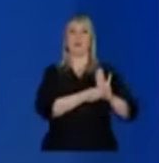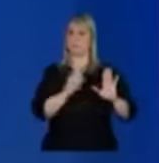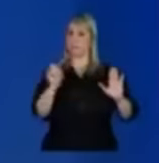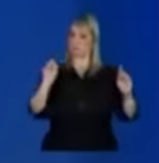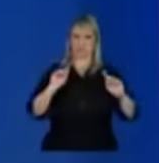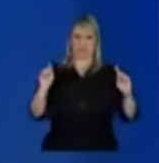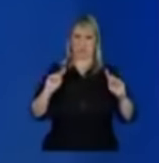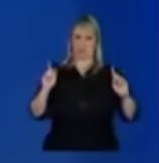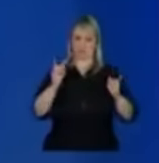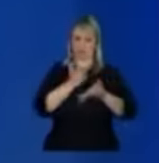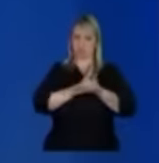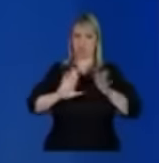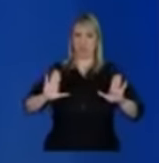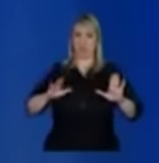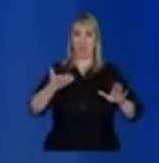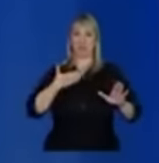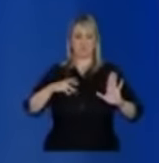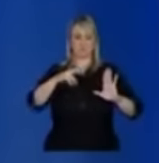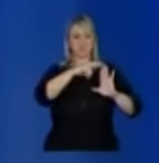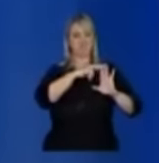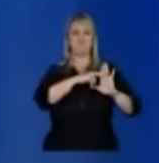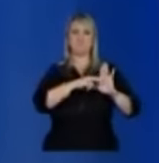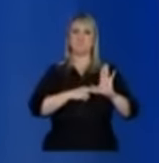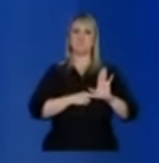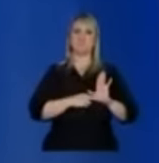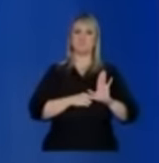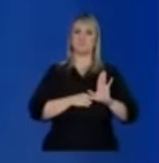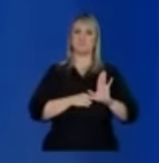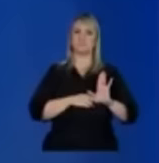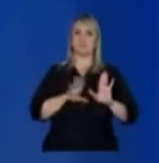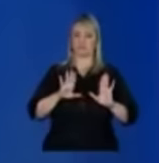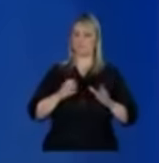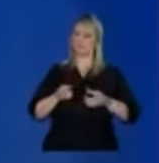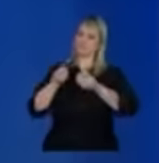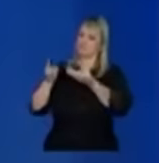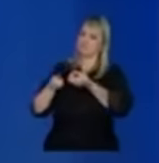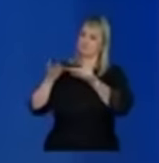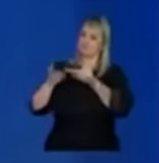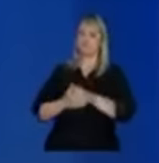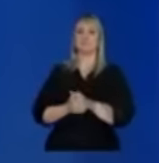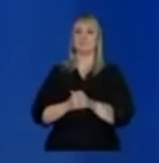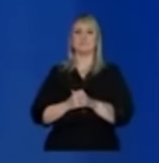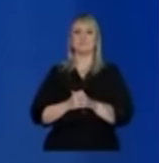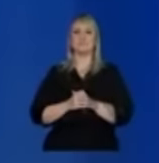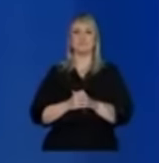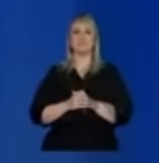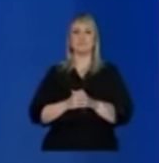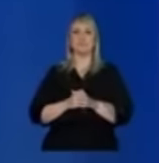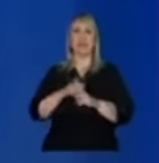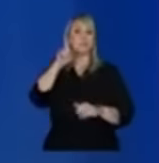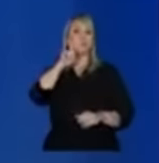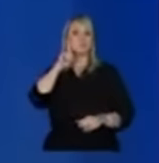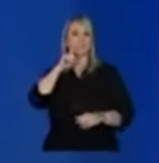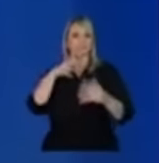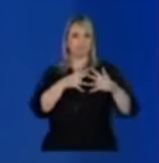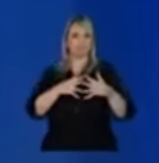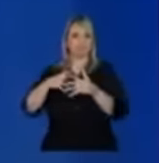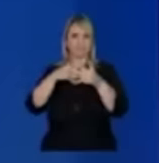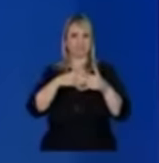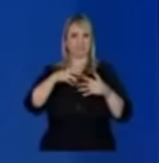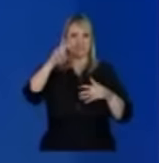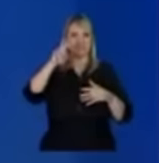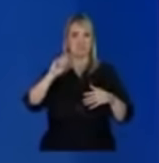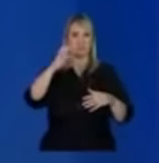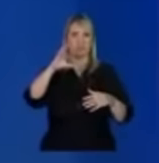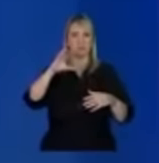pretendo banir o serviço, pretendo regulamentar. Vou lhe dar alguns dados. Nos Estados Unidos, 50 ações